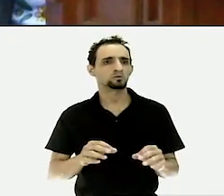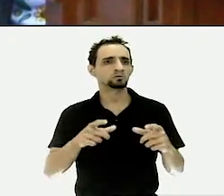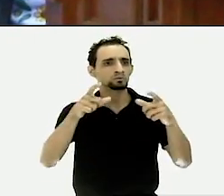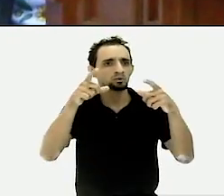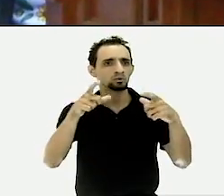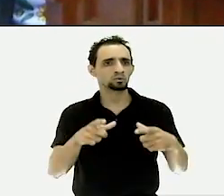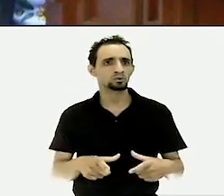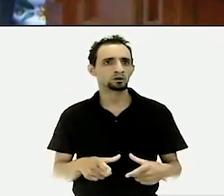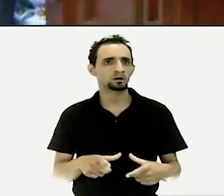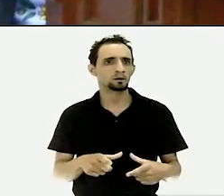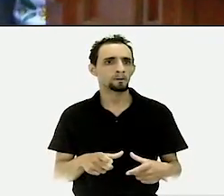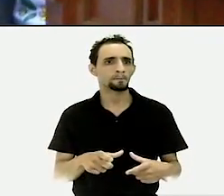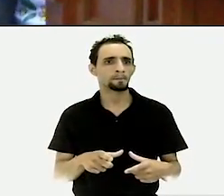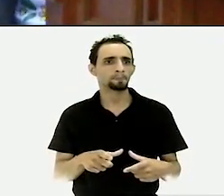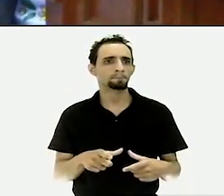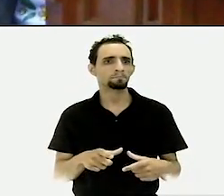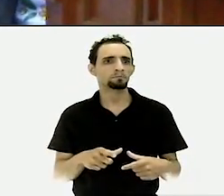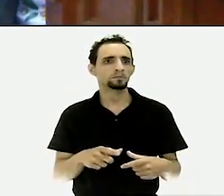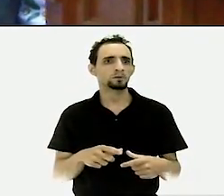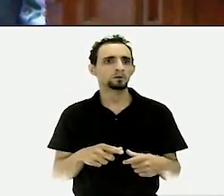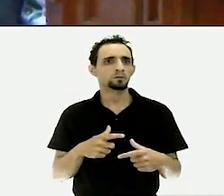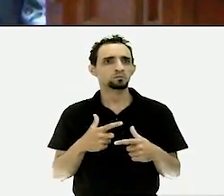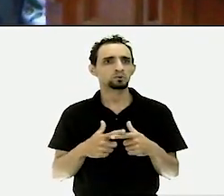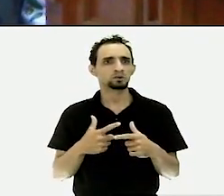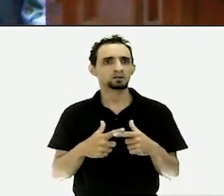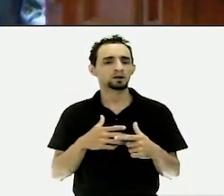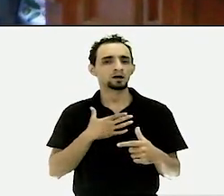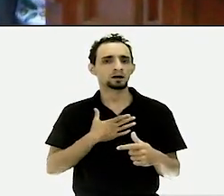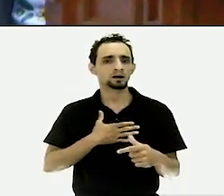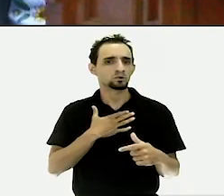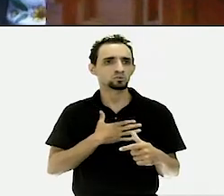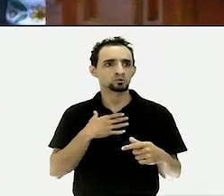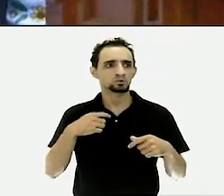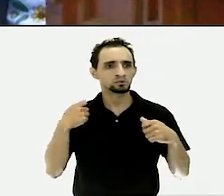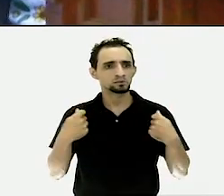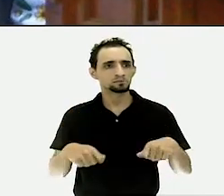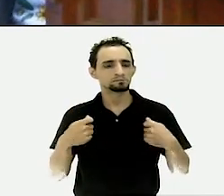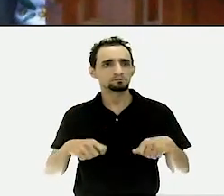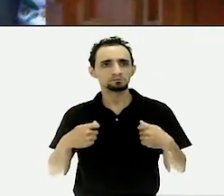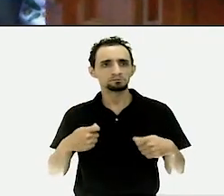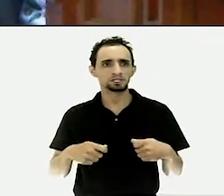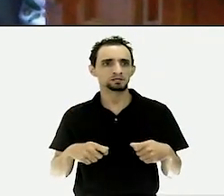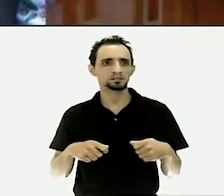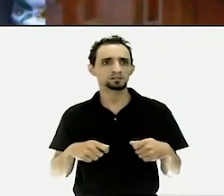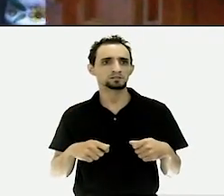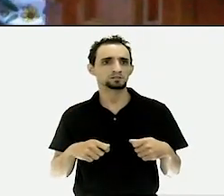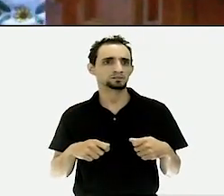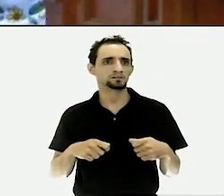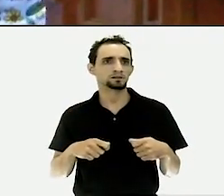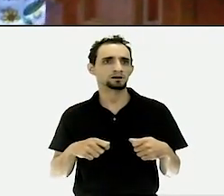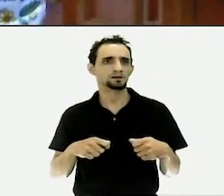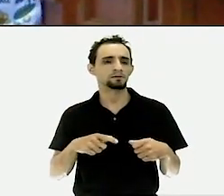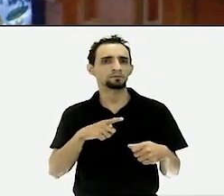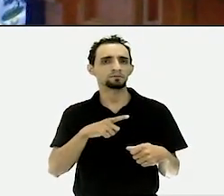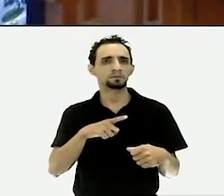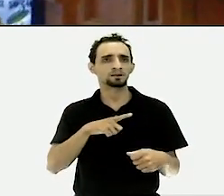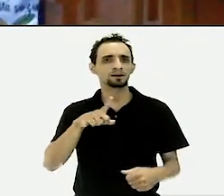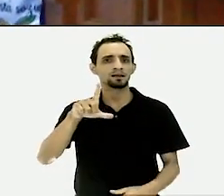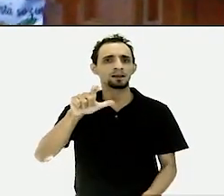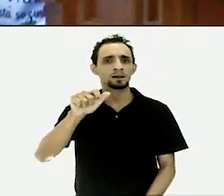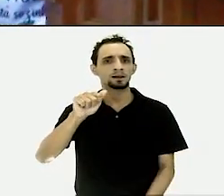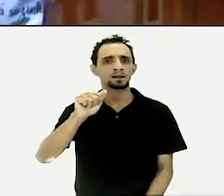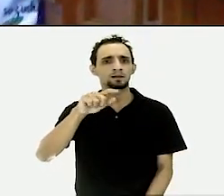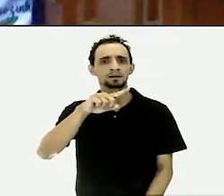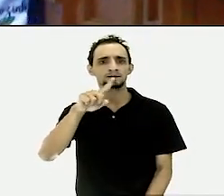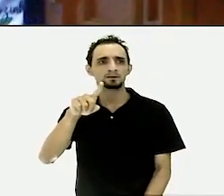já, aí já sou contra. Espero que isso não aconteça, né? Porque tem pai de família ali, tem pessoas que tiram